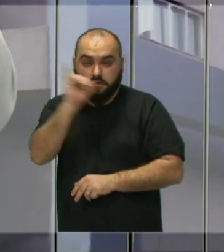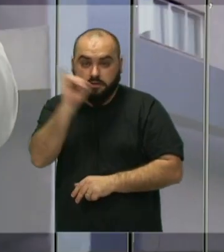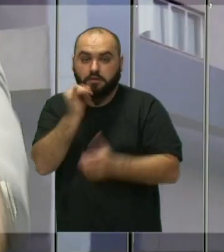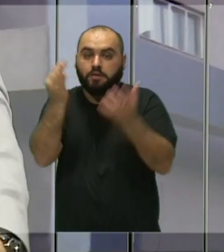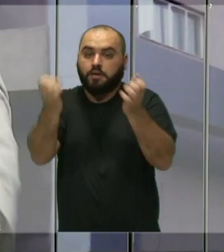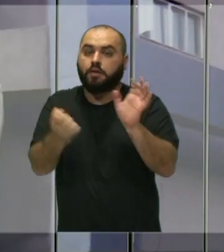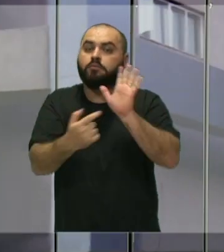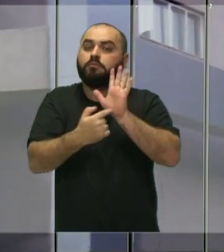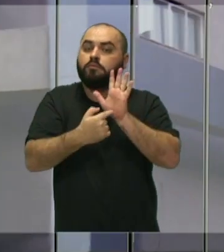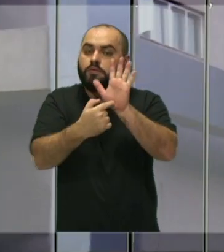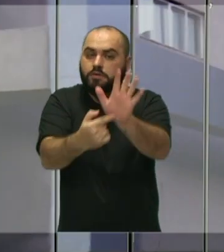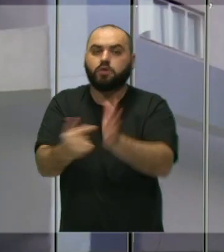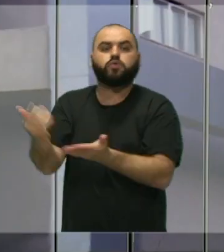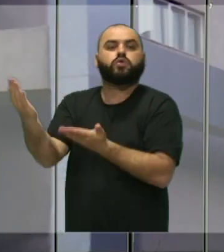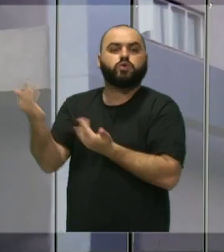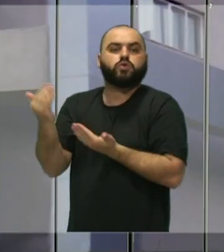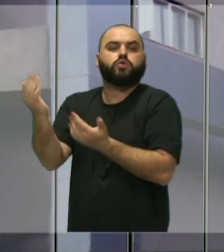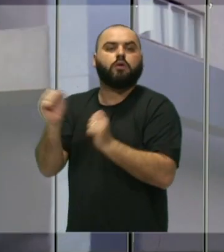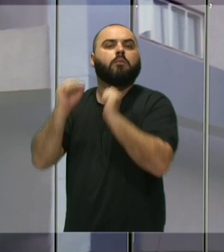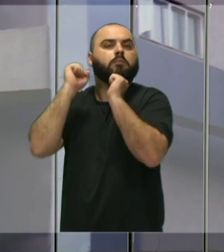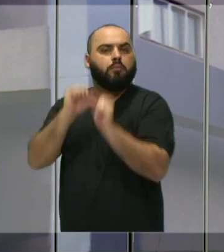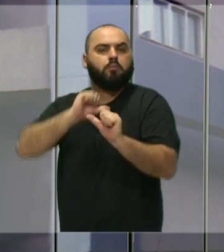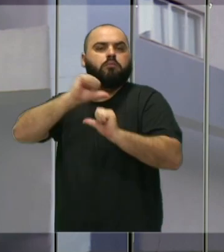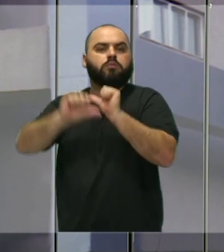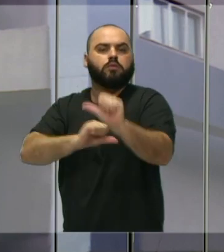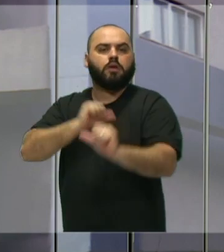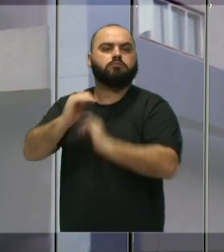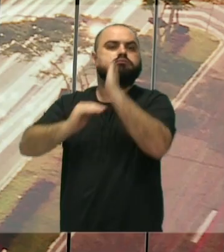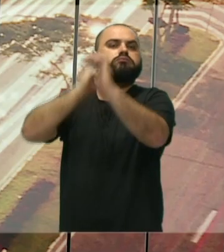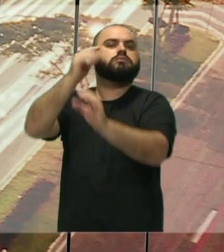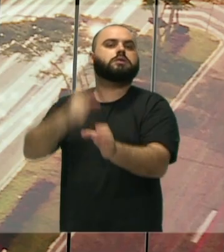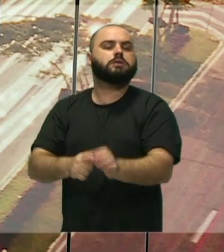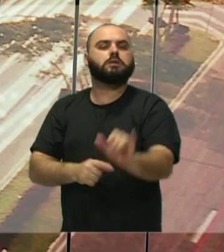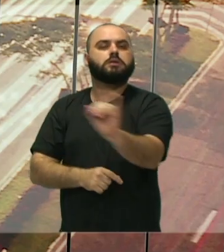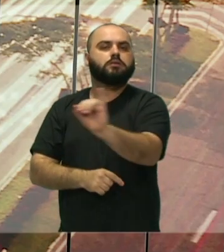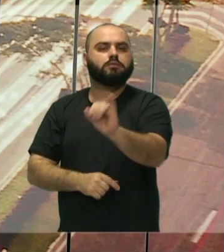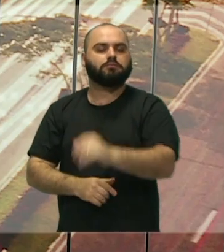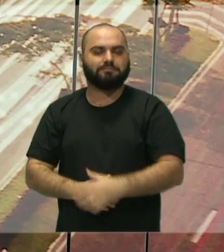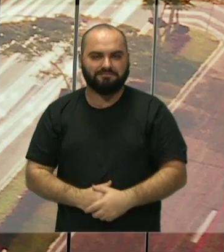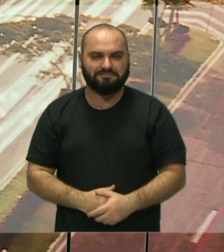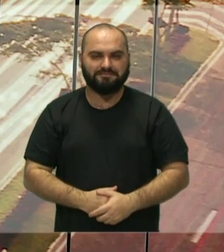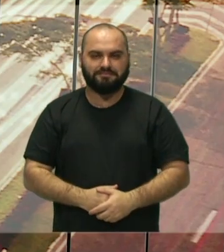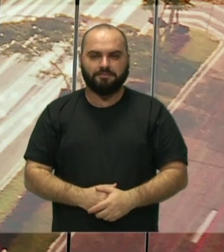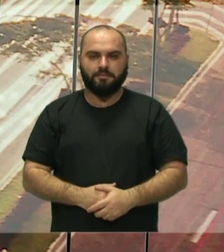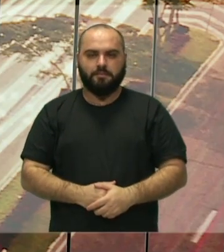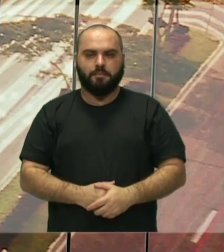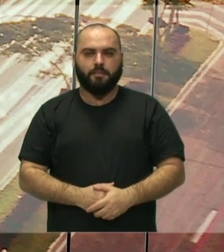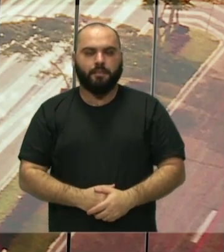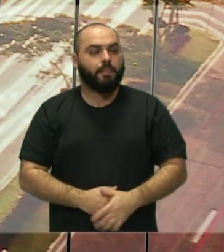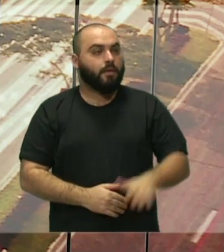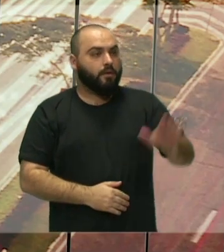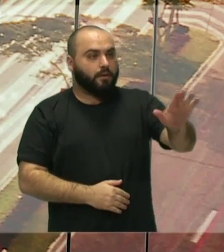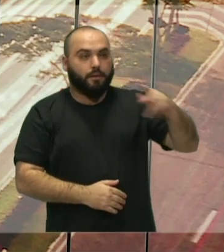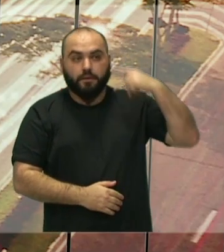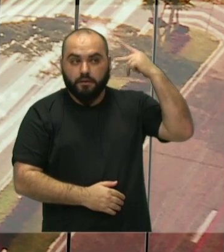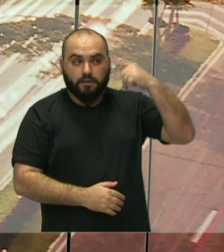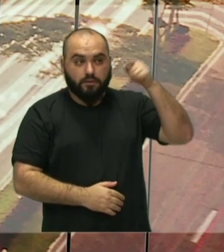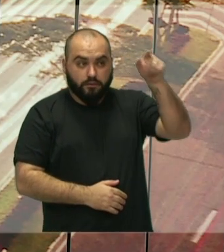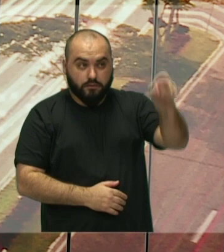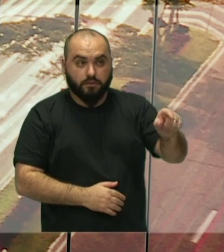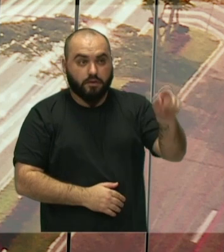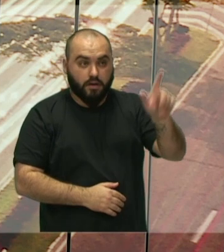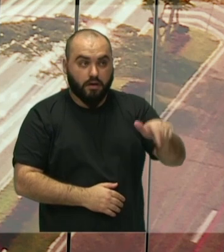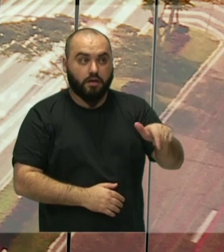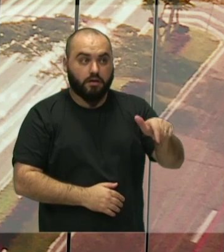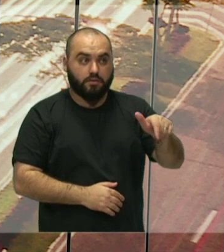que a juventude pode sim fazer a diferença para o progresso da nossa cidade. Vereador, e o senhor também é o parlamentar que mais